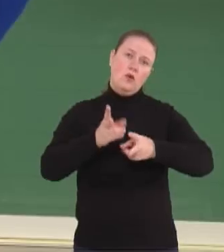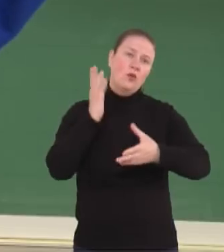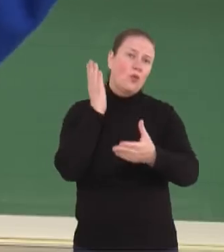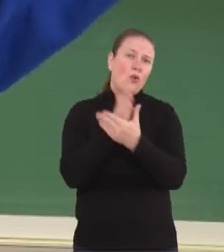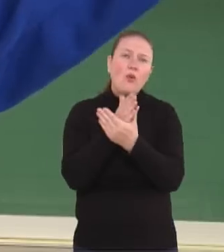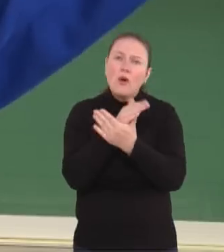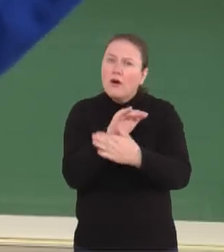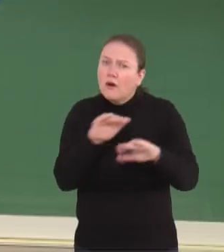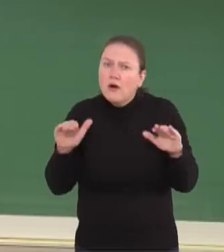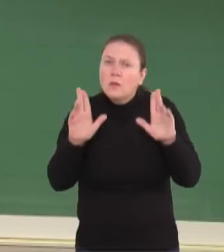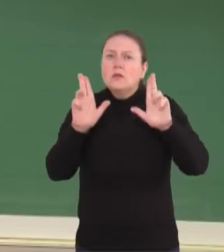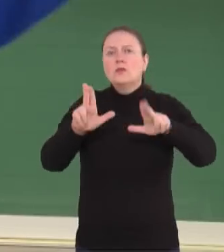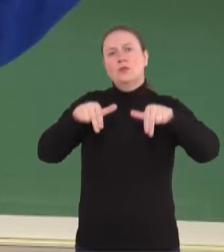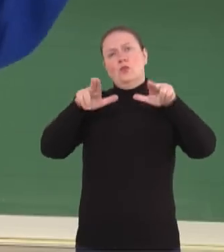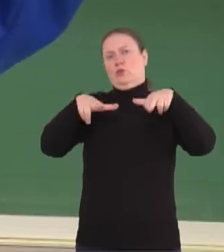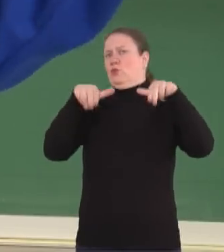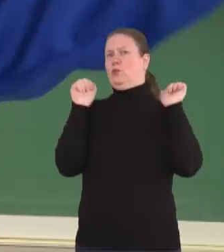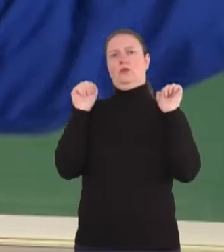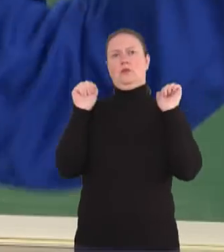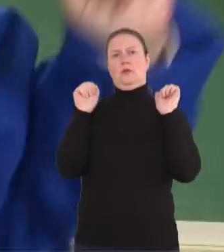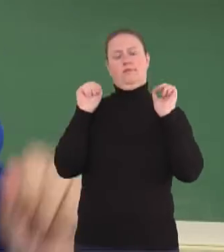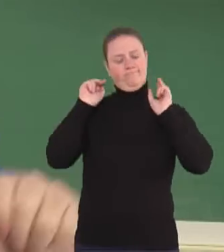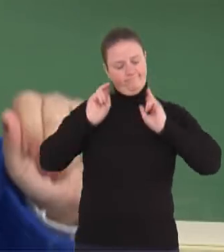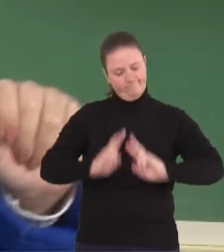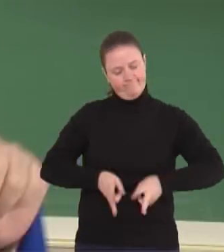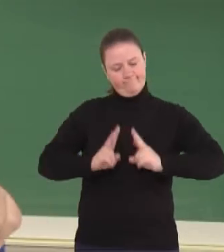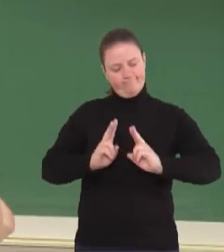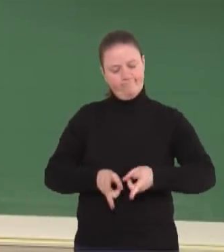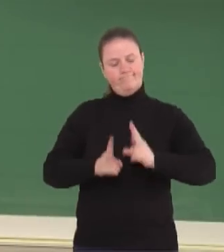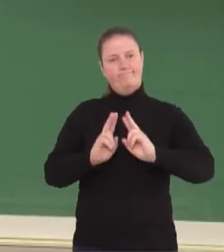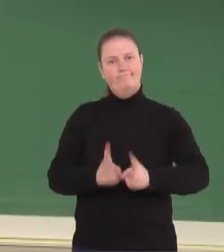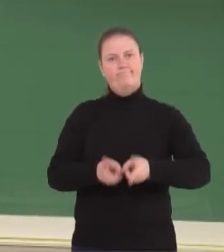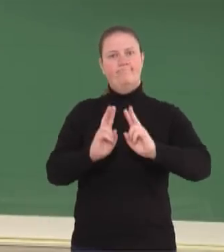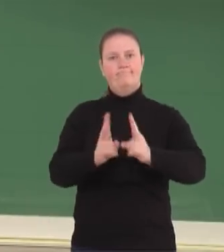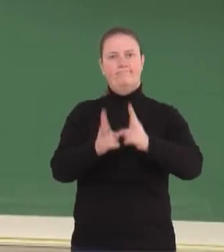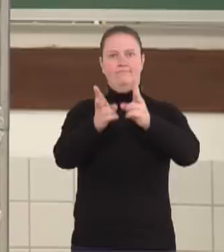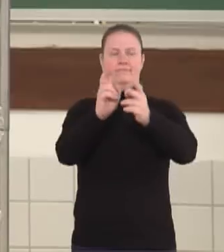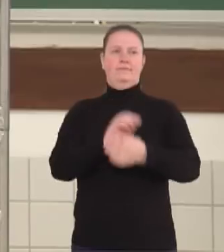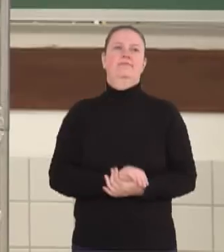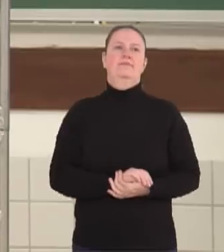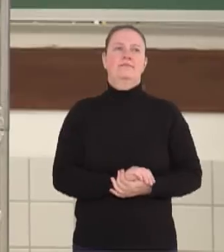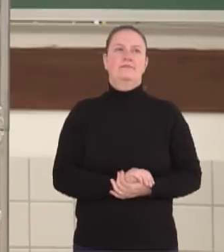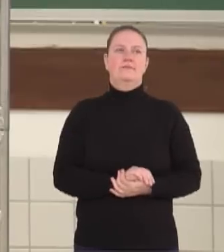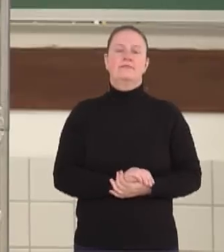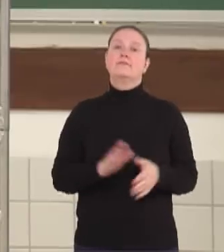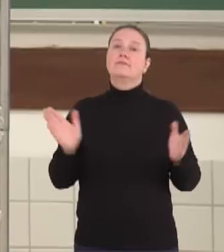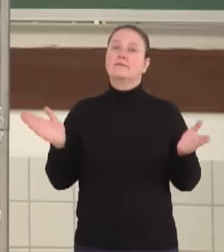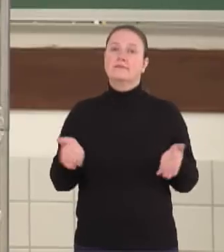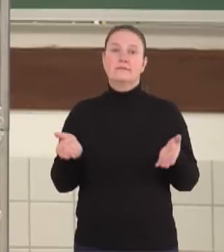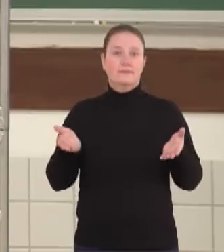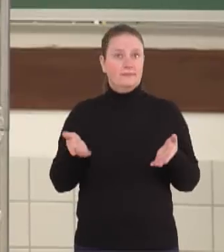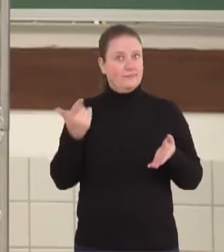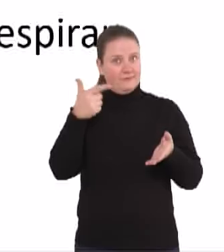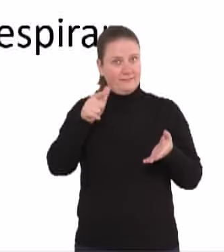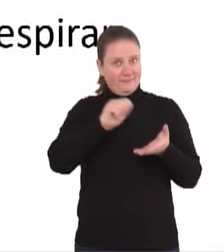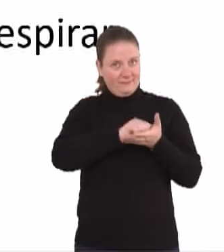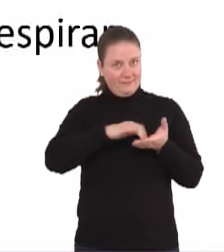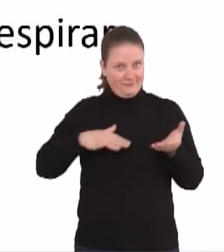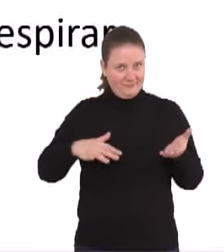ad infinito, né? Para sempre, no infinito e além. Vamos para mais um